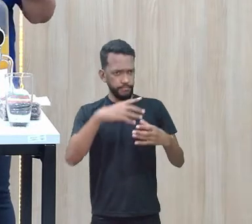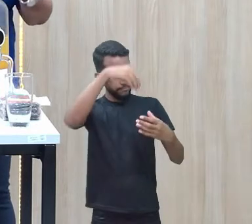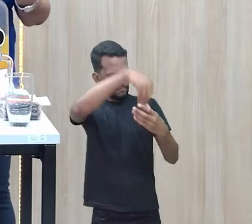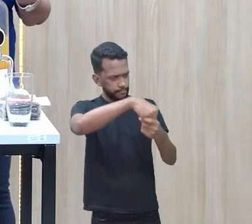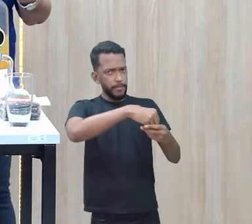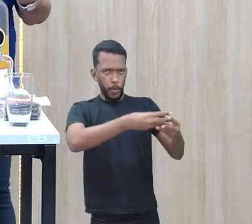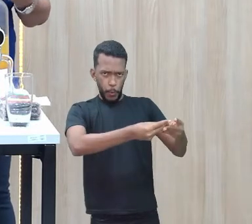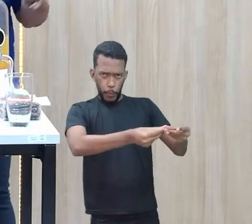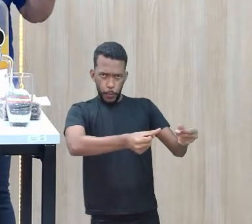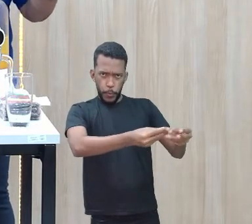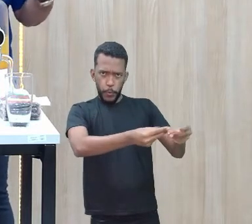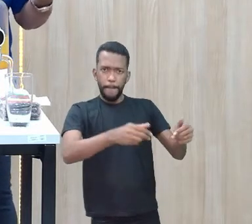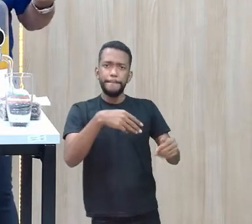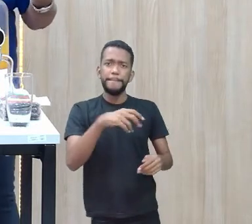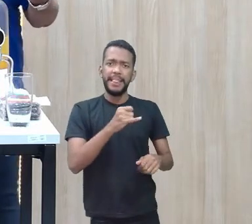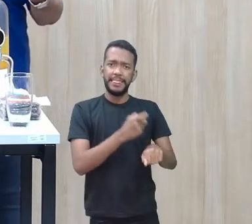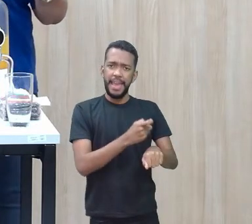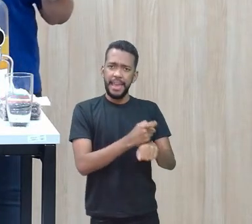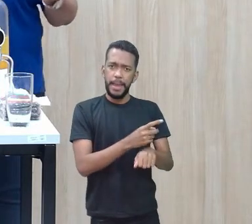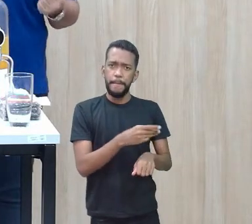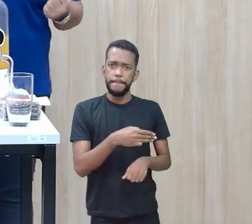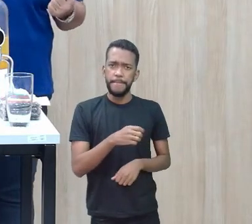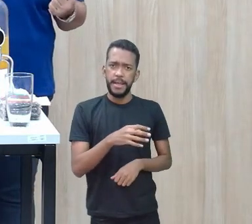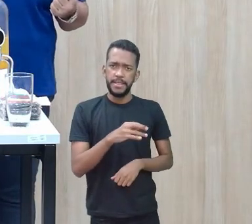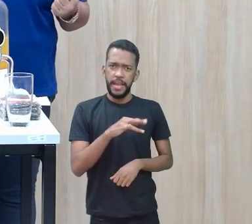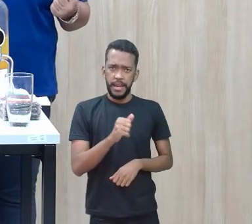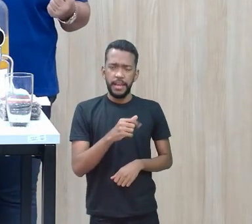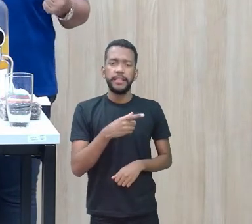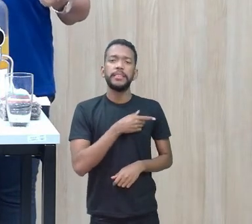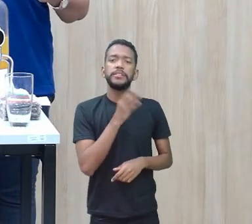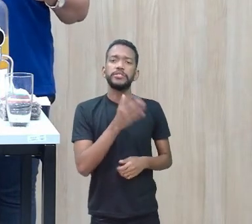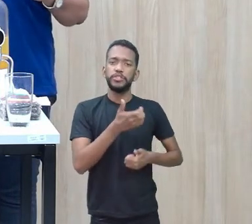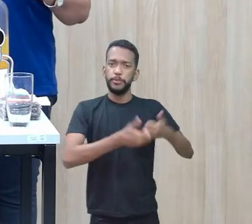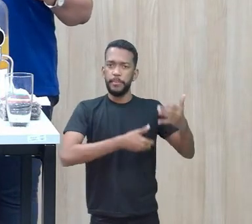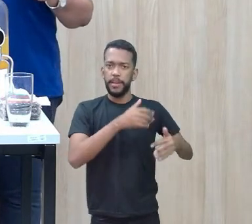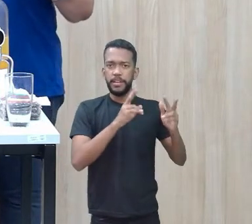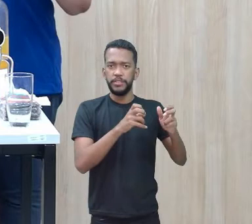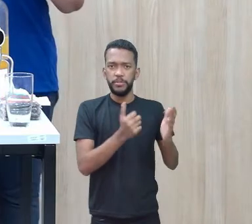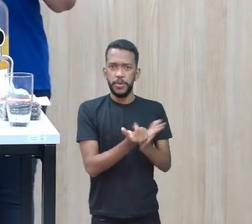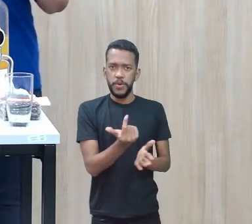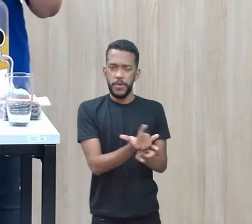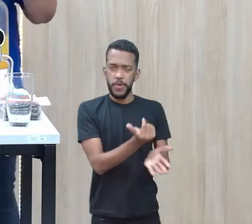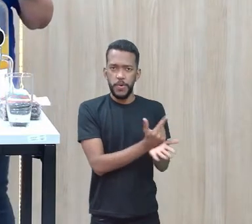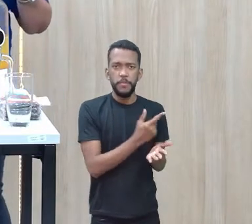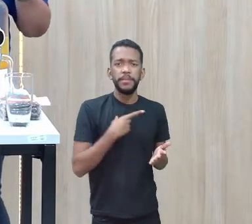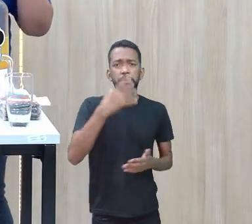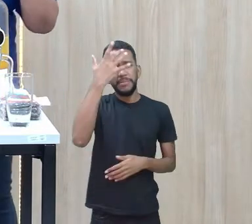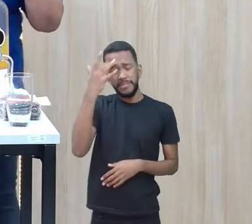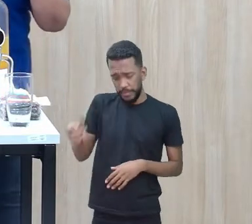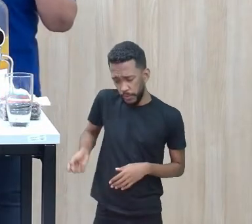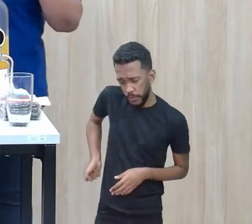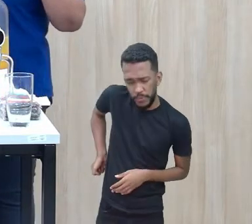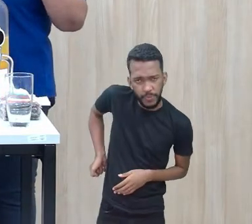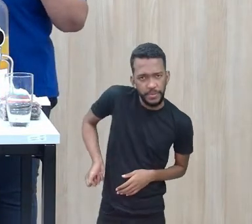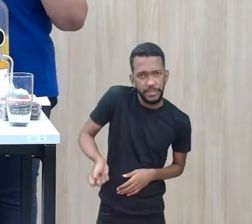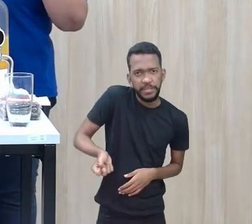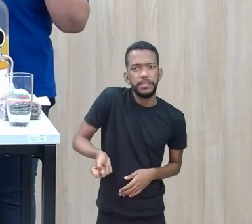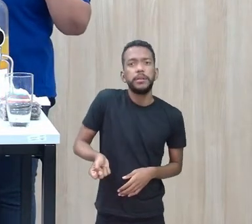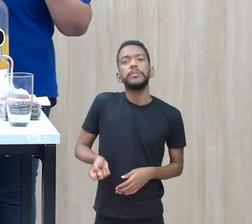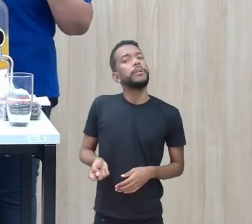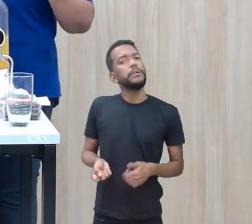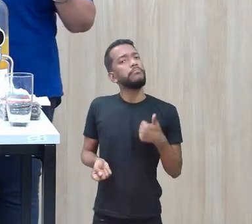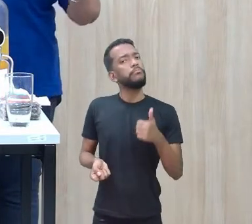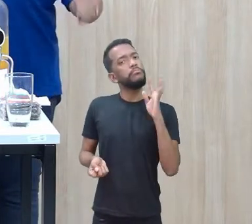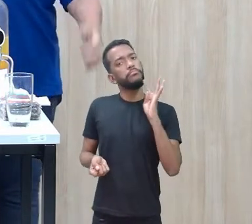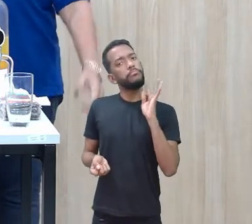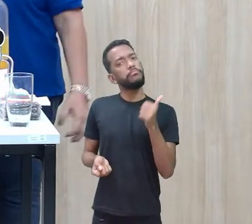ela preenche um volume. Lembra quando eu falei das compras? Tinha um senhor que estava arrastando as compras no carrinho.